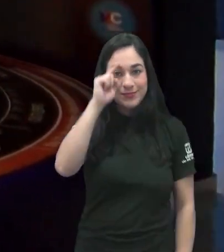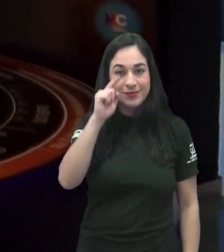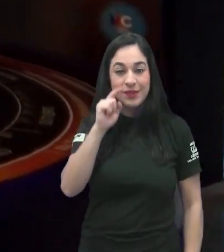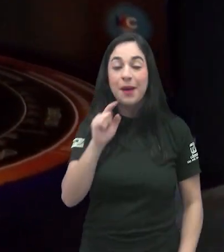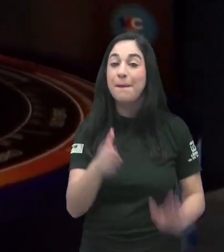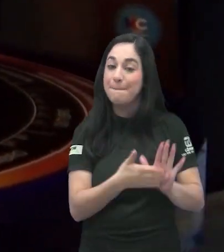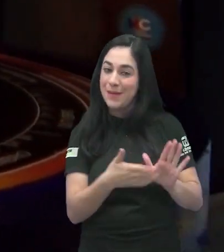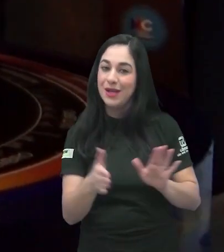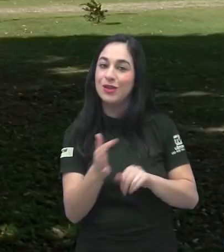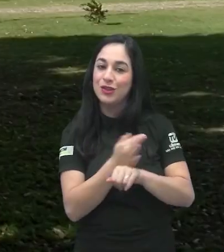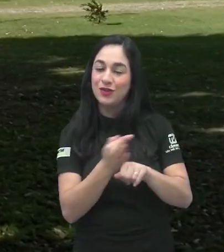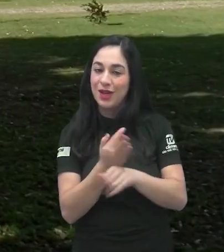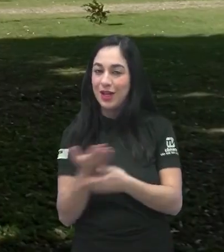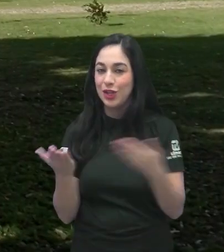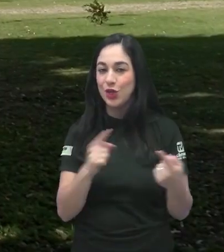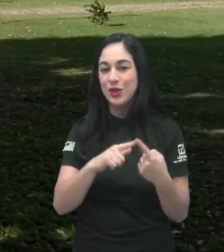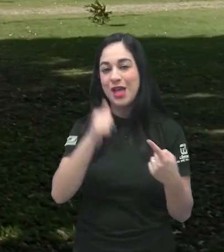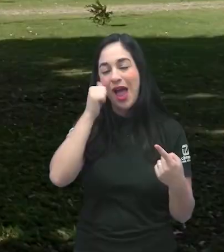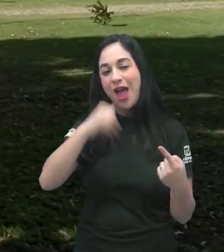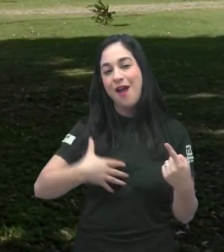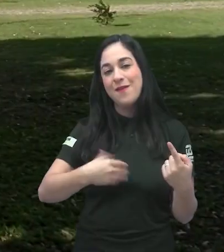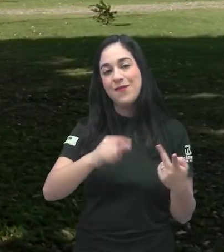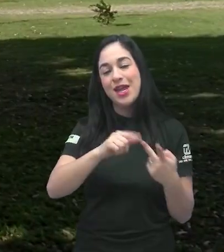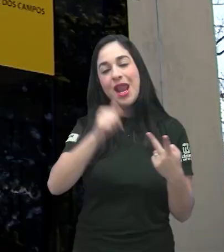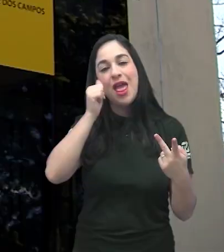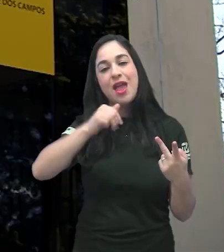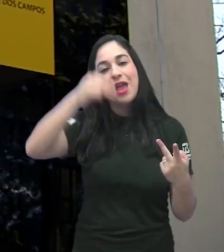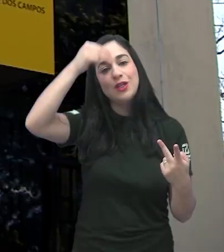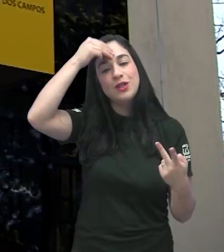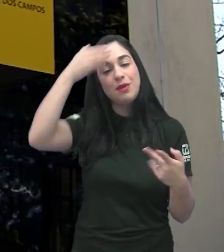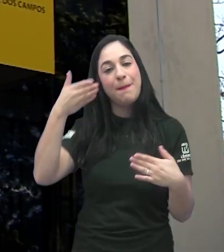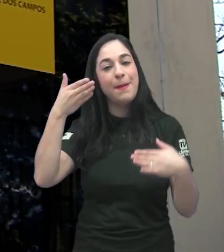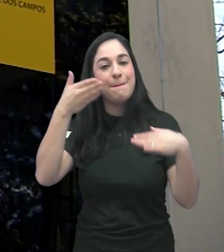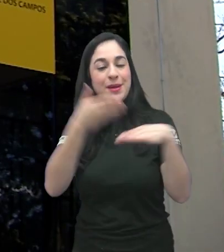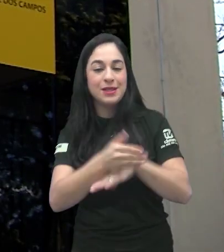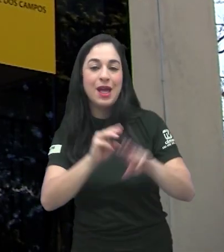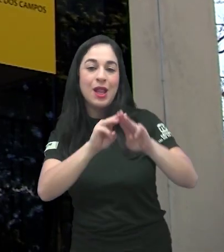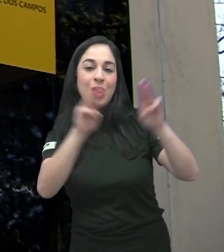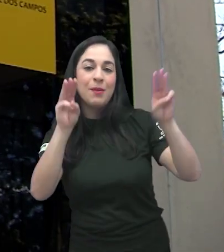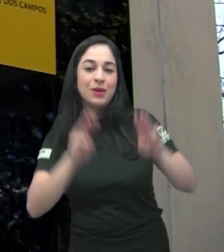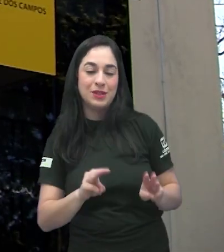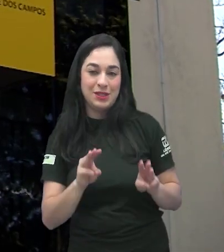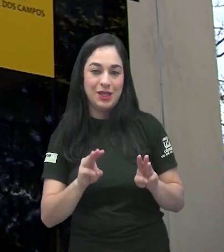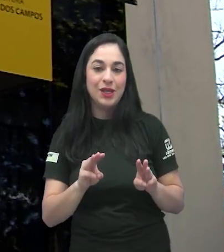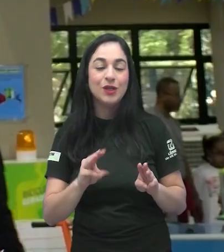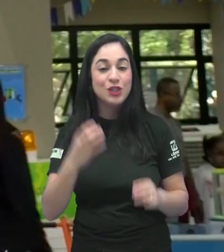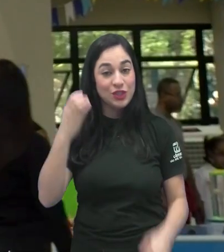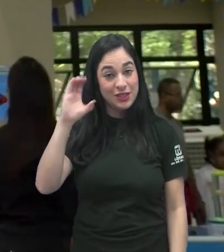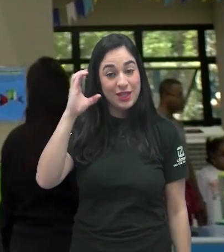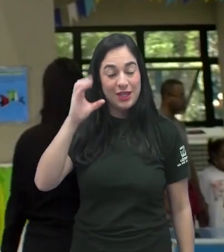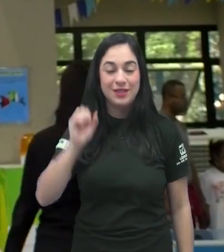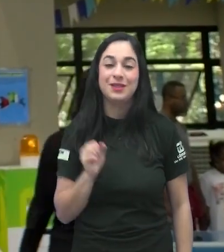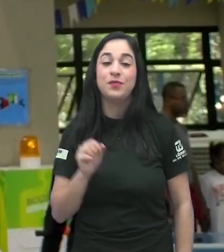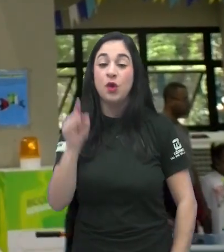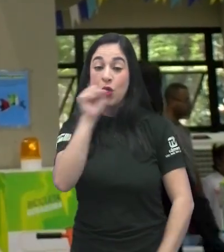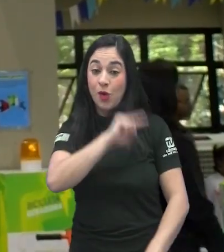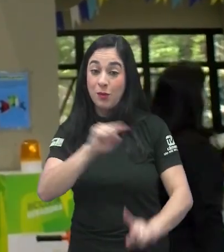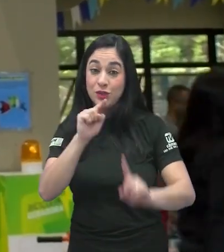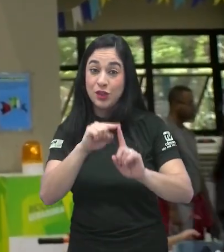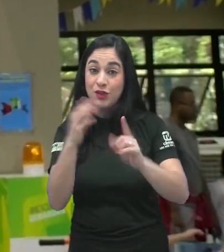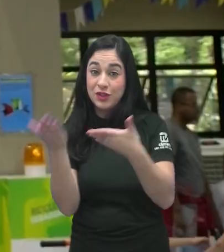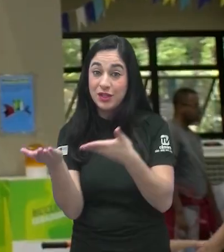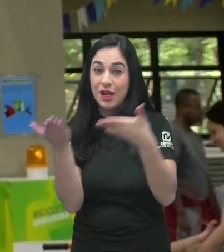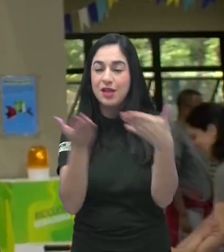nas férias escolares. Trouxe a filha e a sobrinha para passear no MIC, Museu Interativo de Ciências. A intenção de trazer as crianças